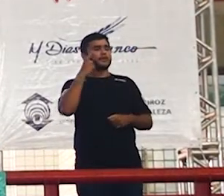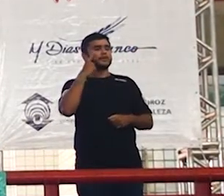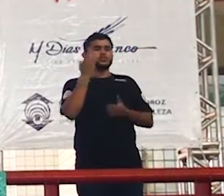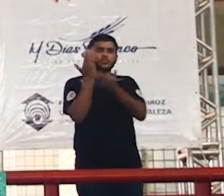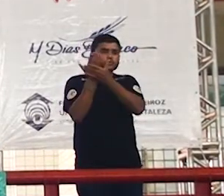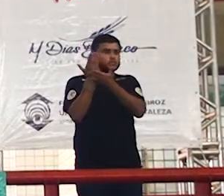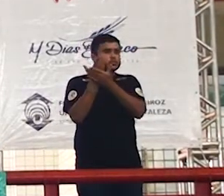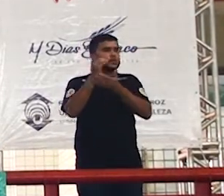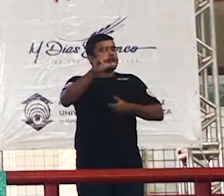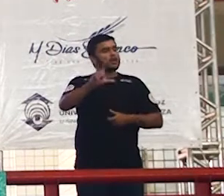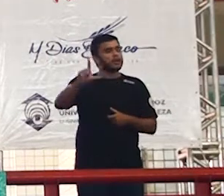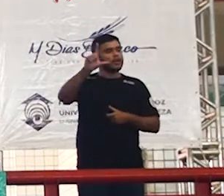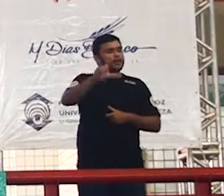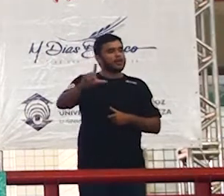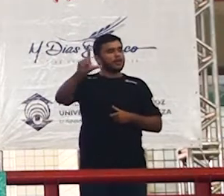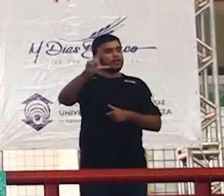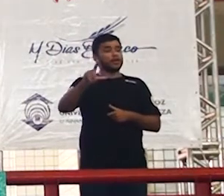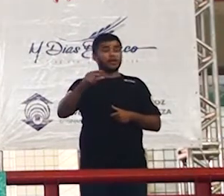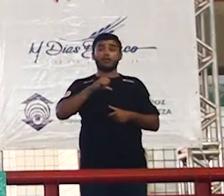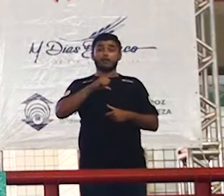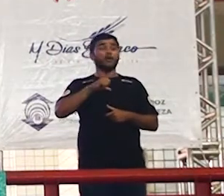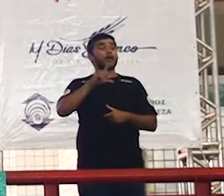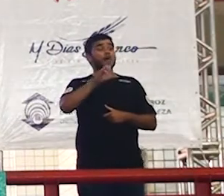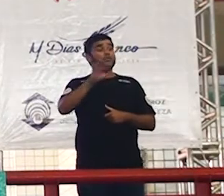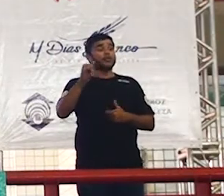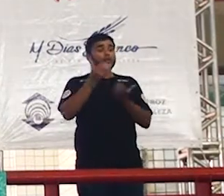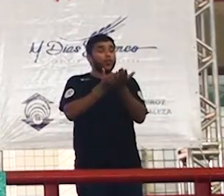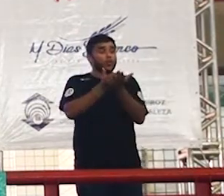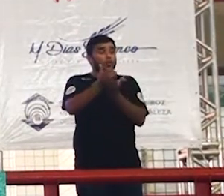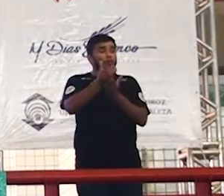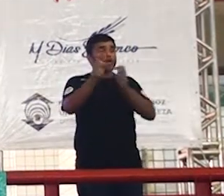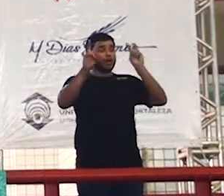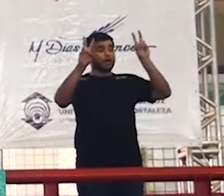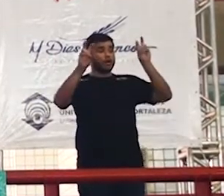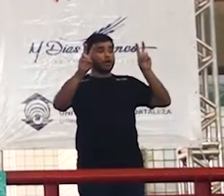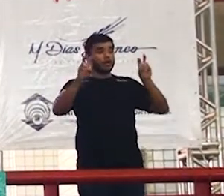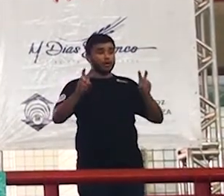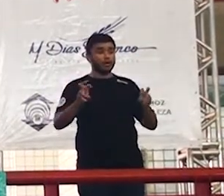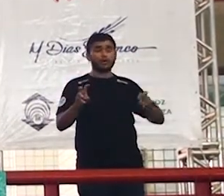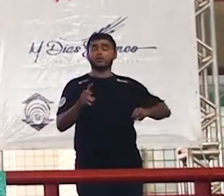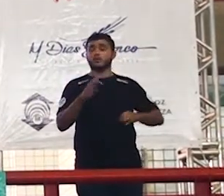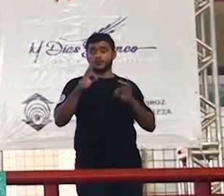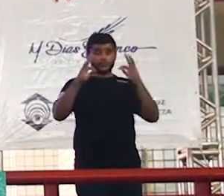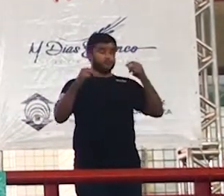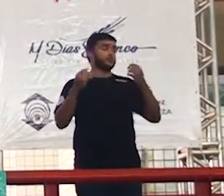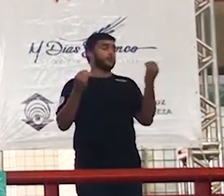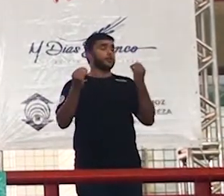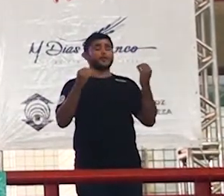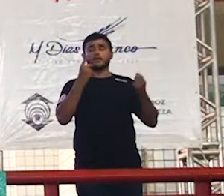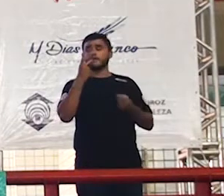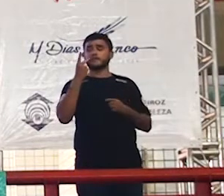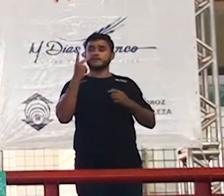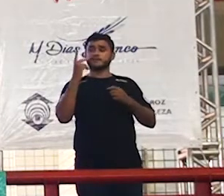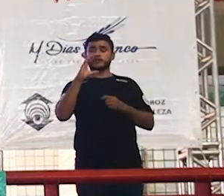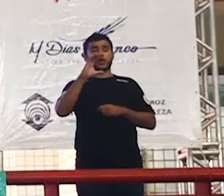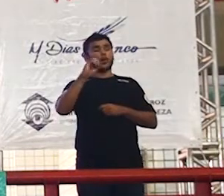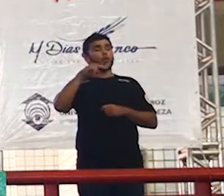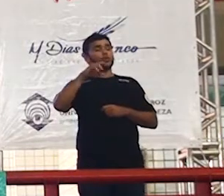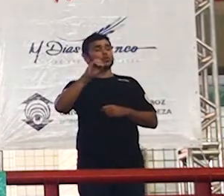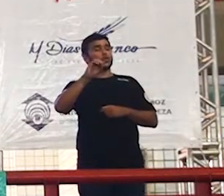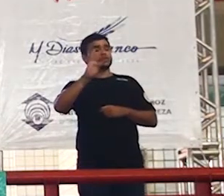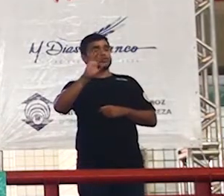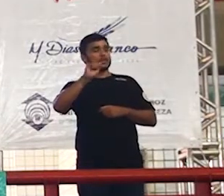estudar a literatura, são alguns dos primeiros conceitos que você aprende. Conceito de